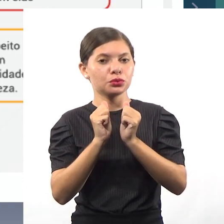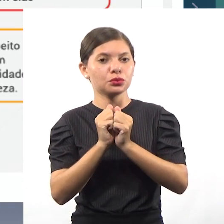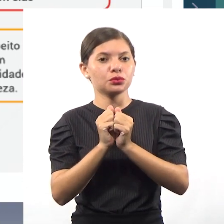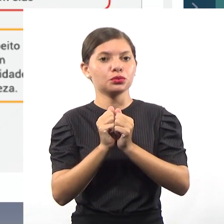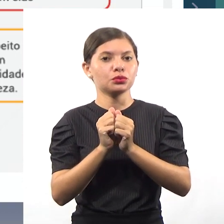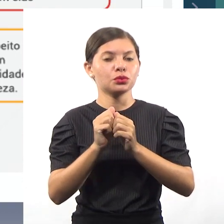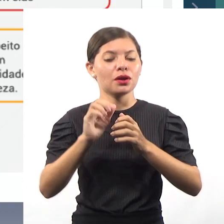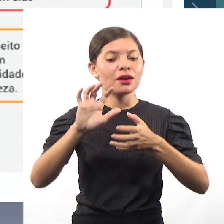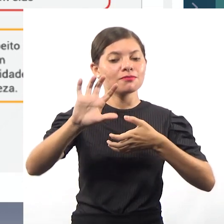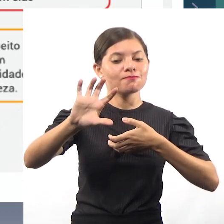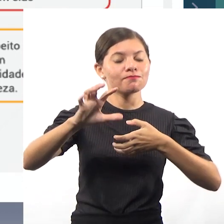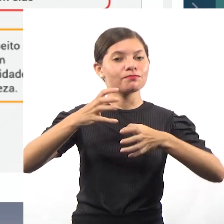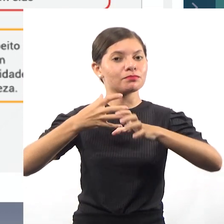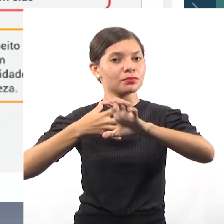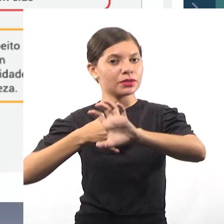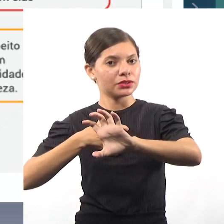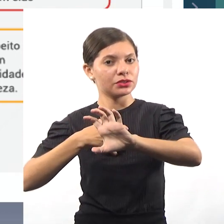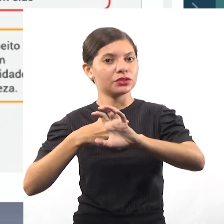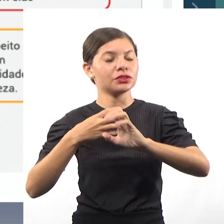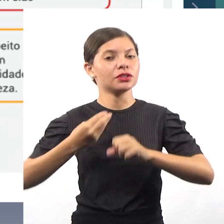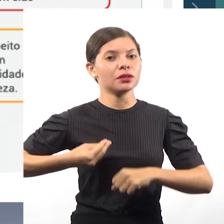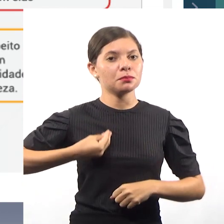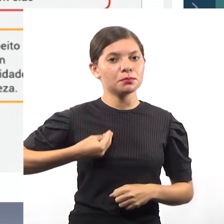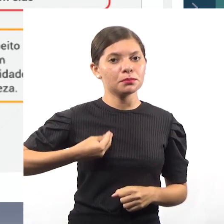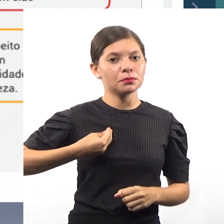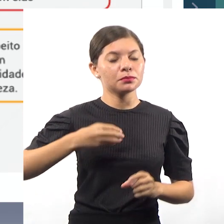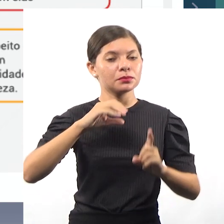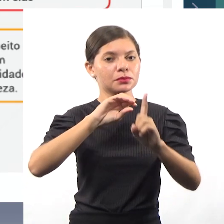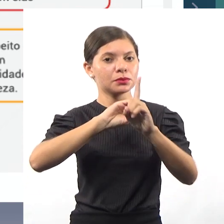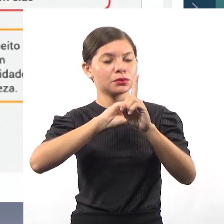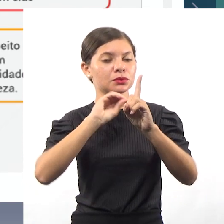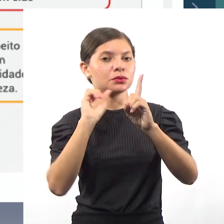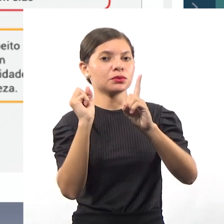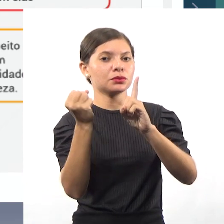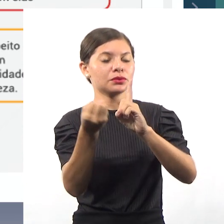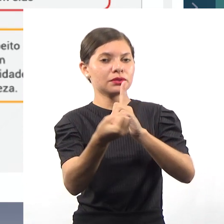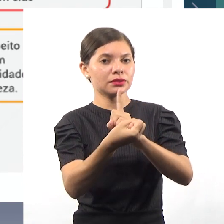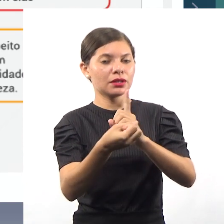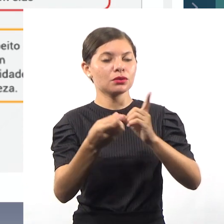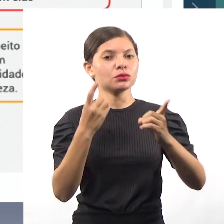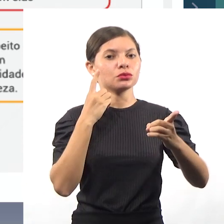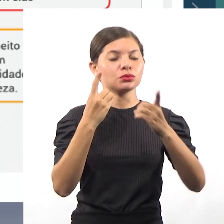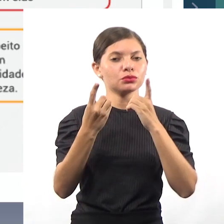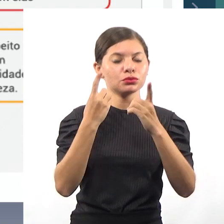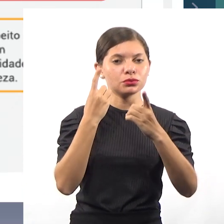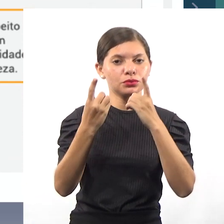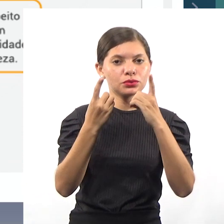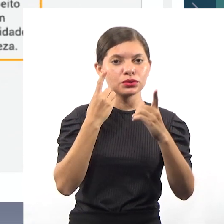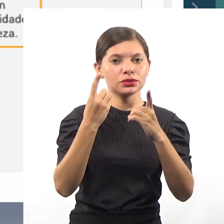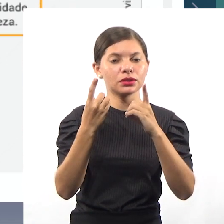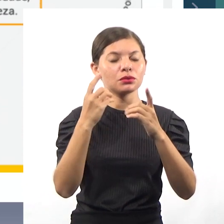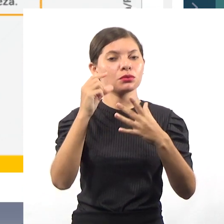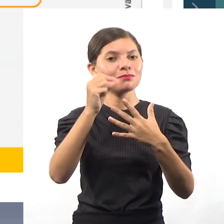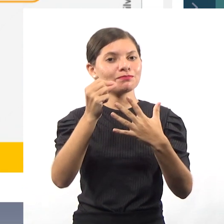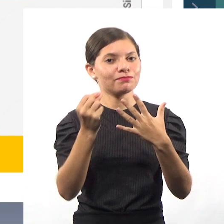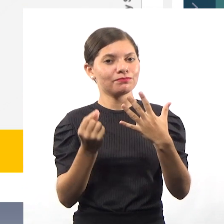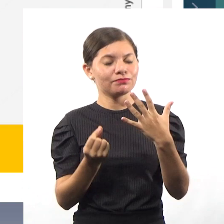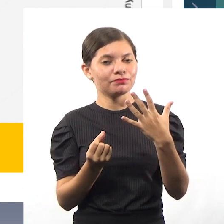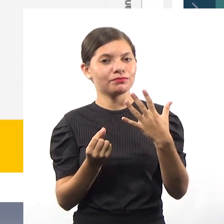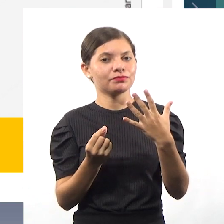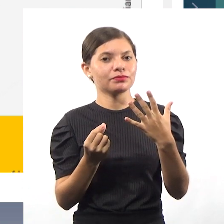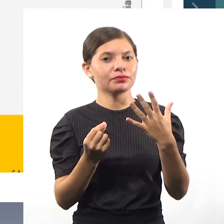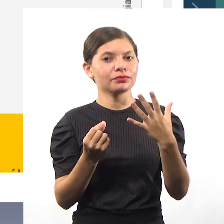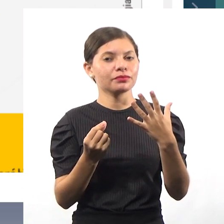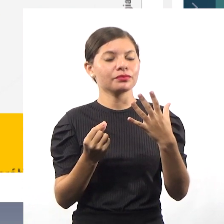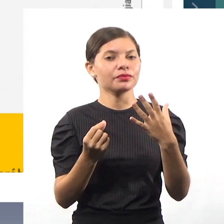9º eixo, no sentido da participação social e do diálogo enquanto elemento